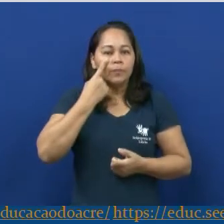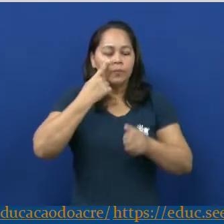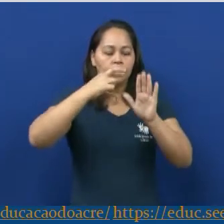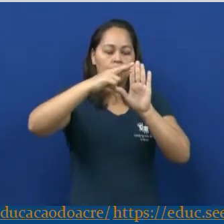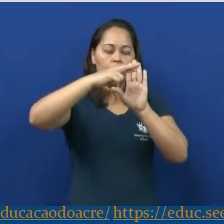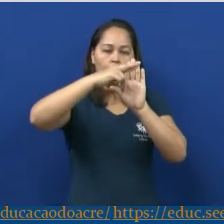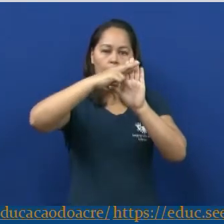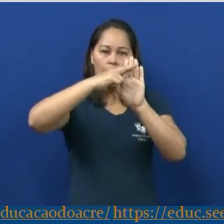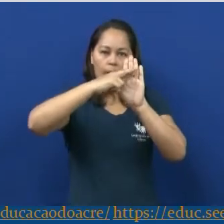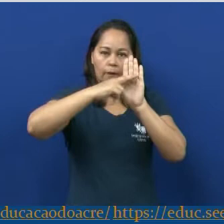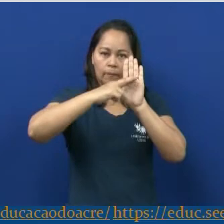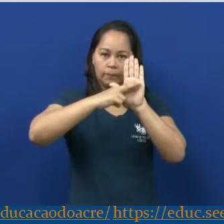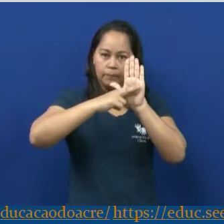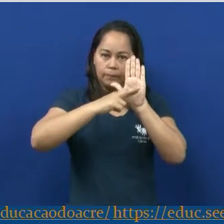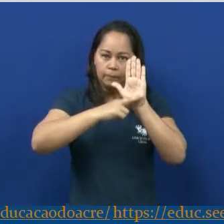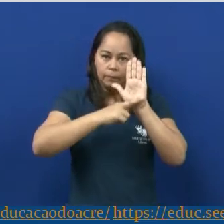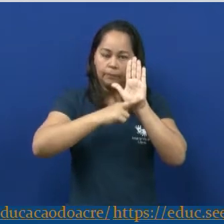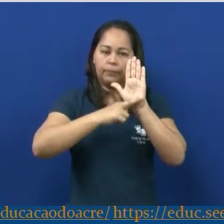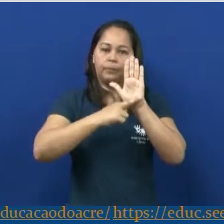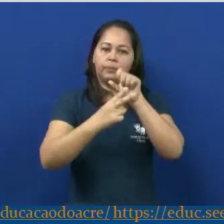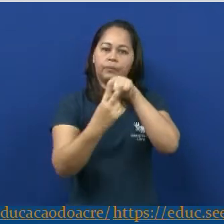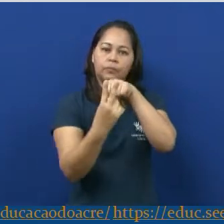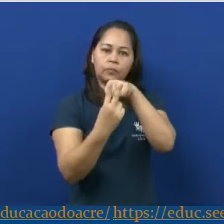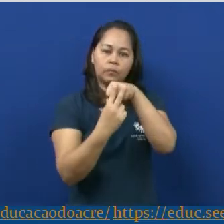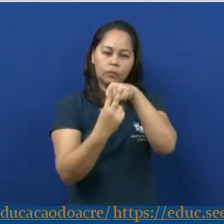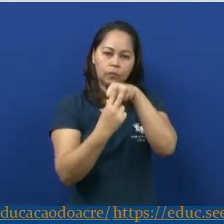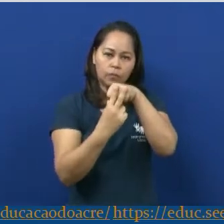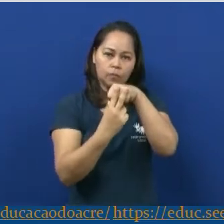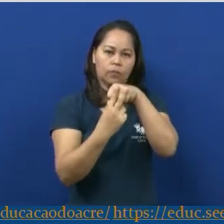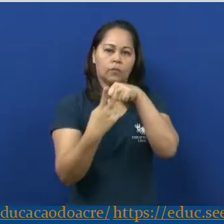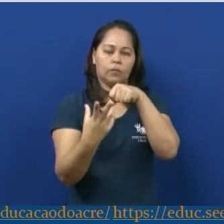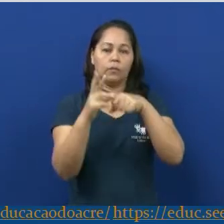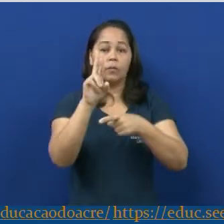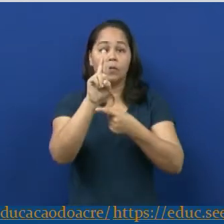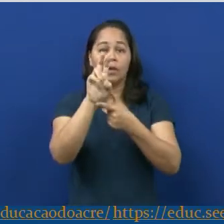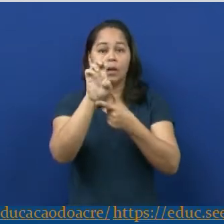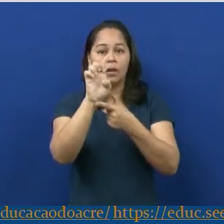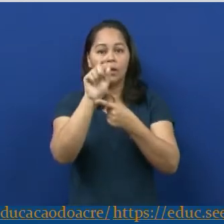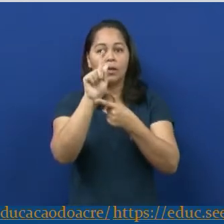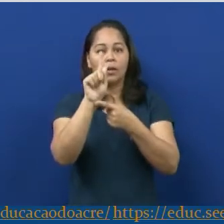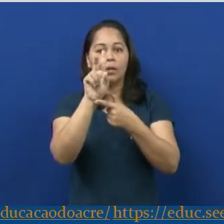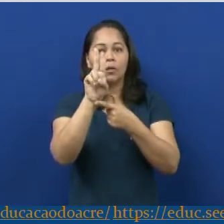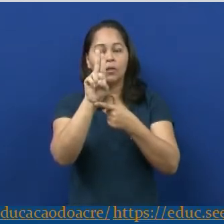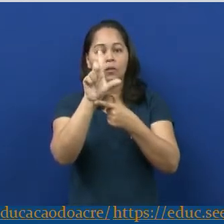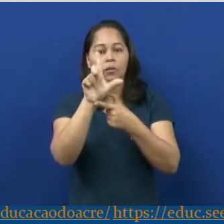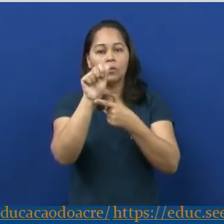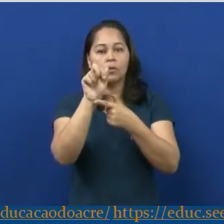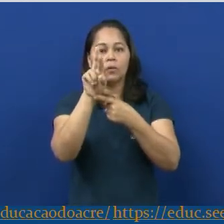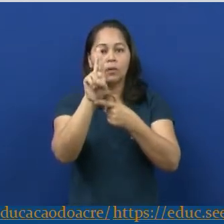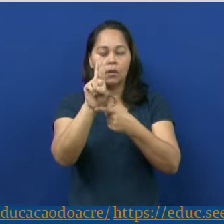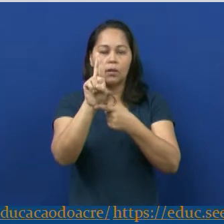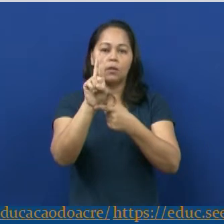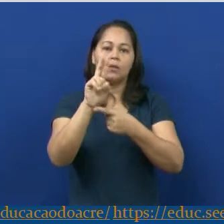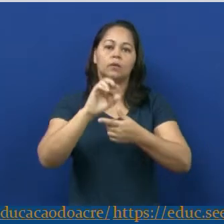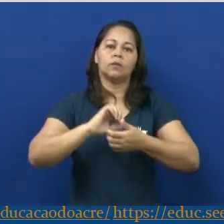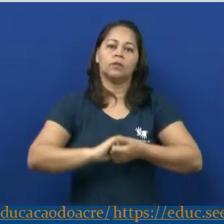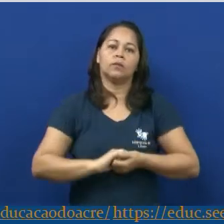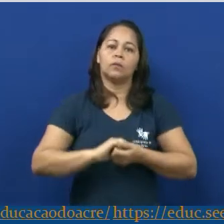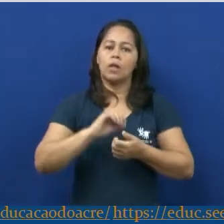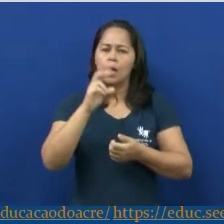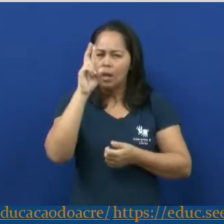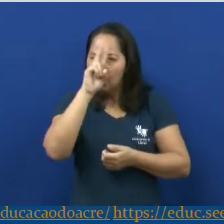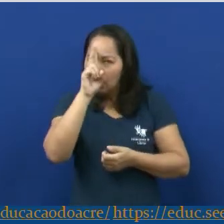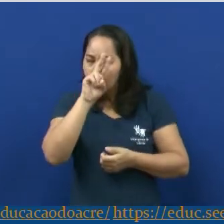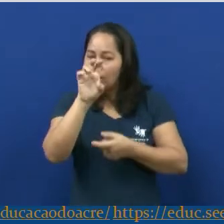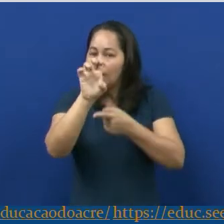regrinhas dos verbos no particípio verbos regulares então eu te falei que é você tem que colocar a terminação é